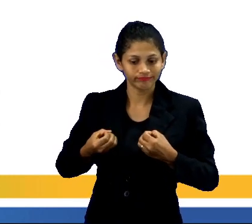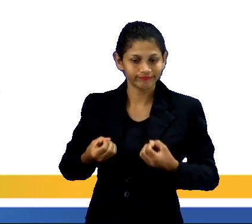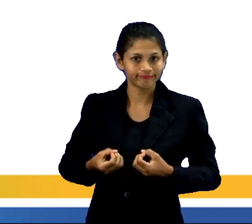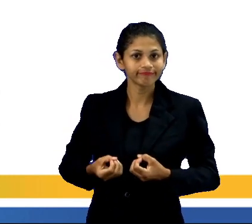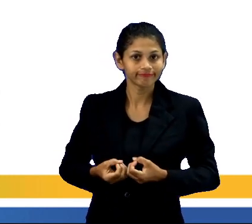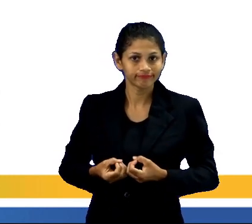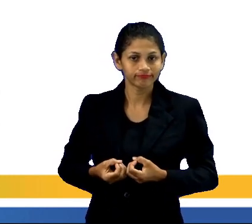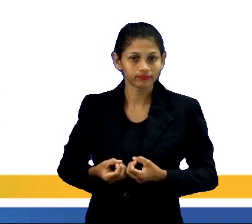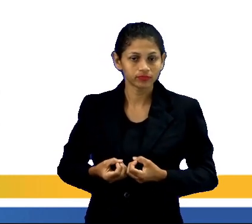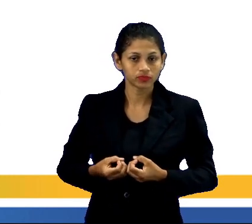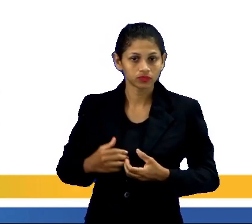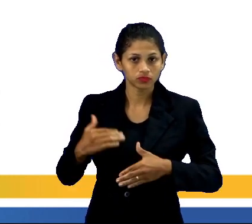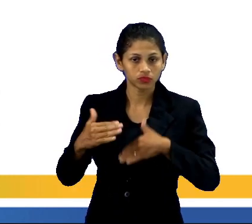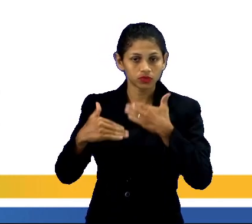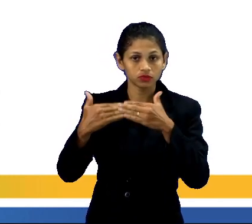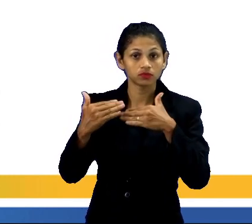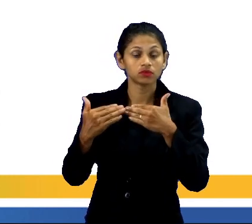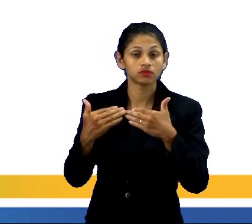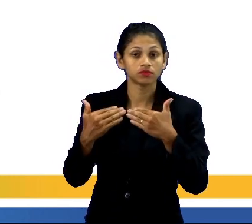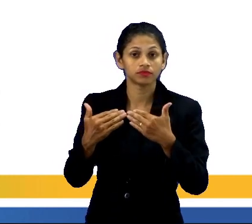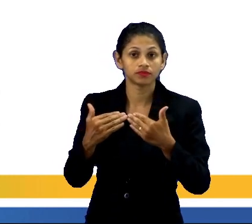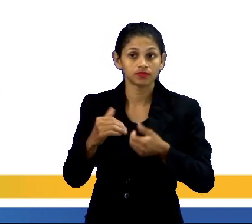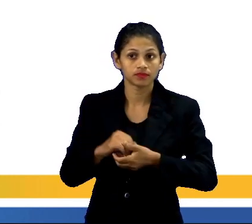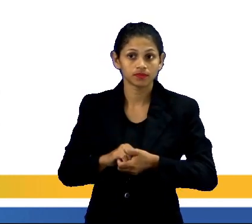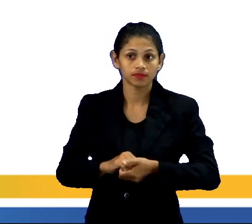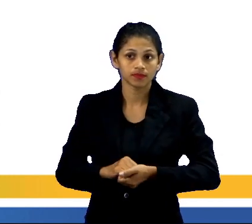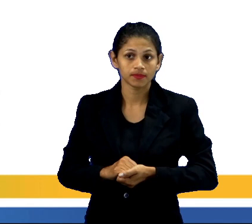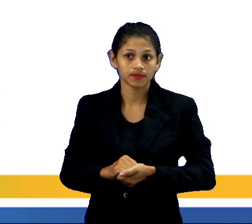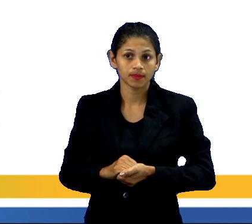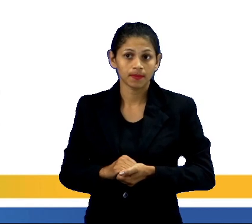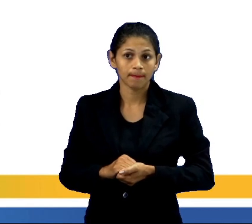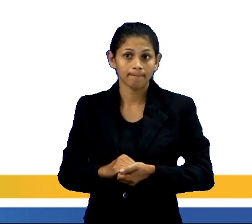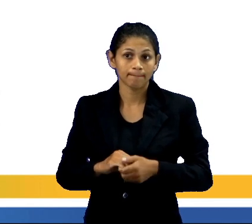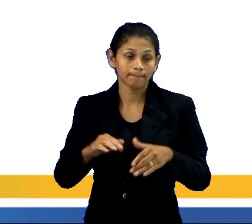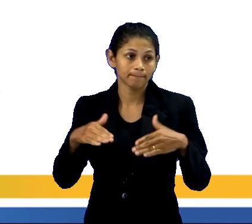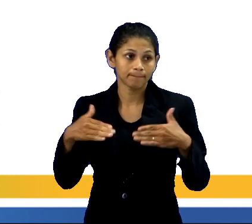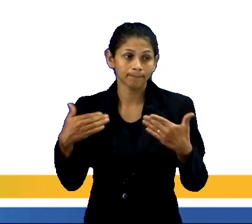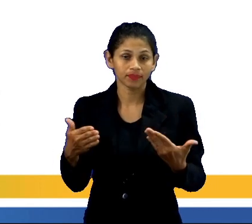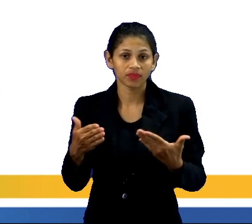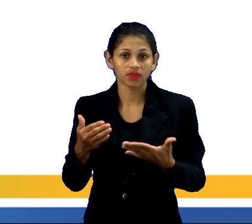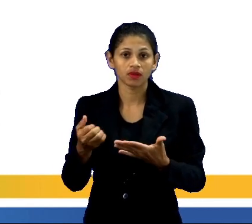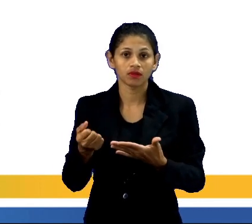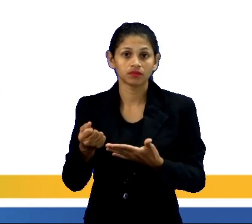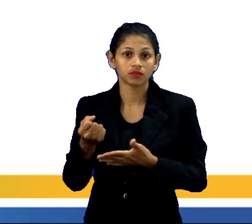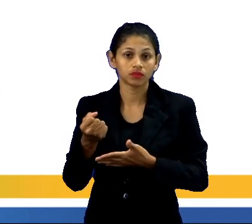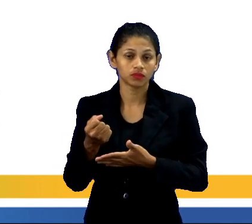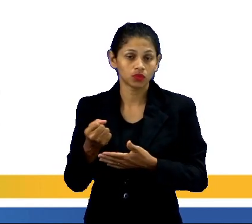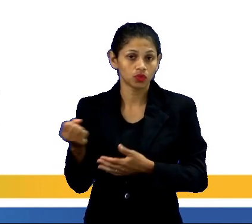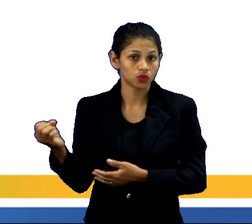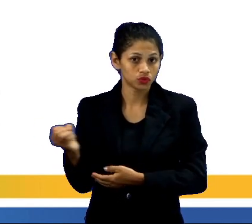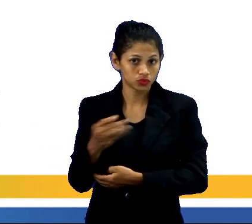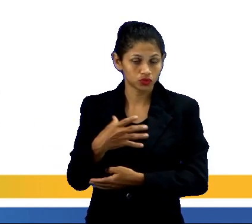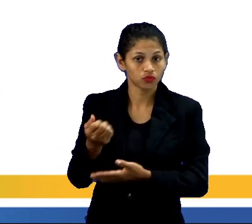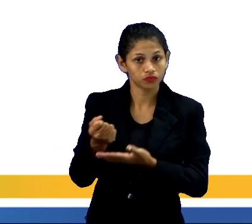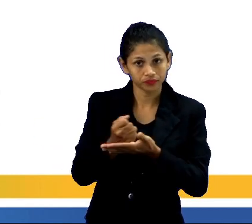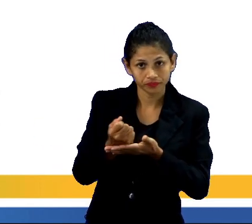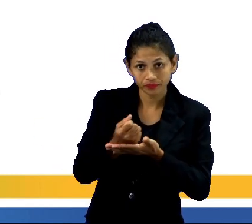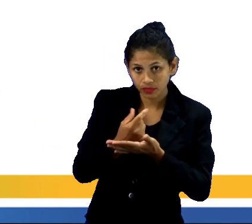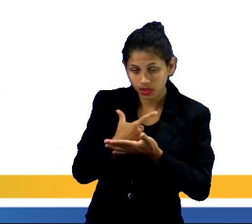corpo, passando despercebido ali pelo nosso sistema imunológico. Então, esses medicamentos, esses novos